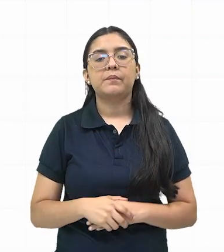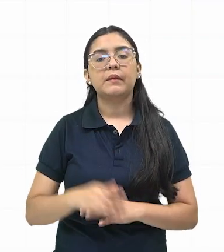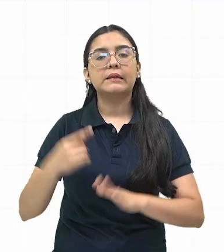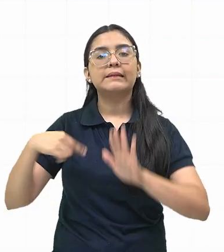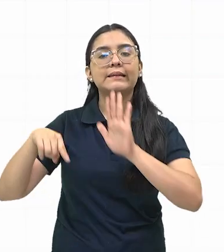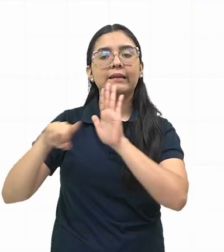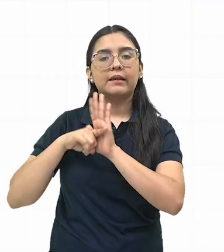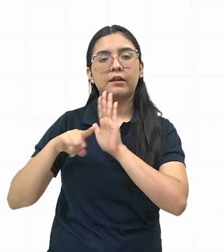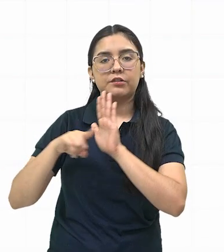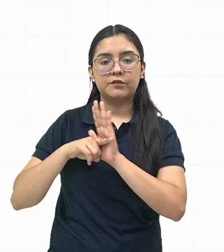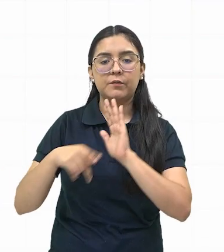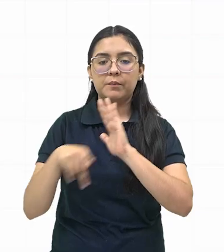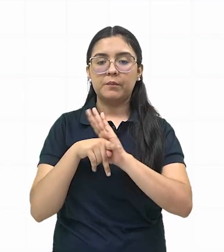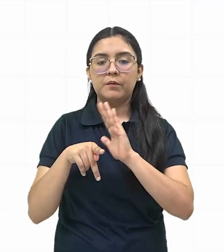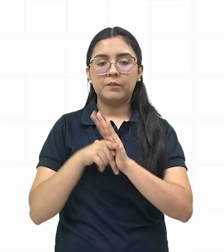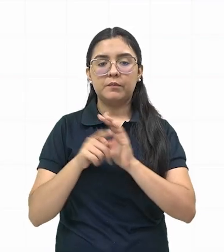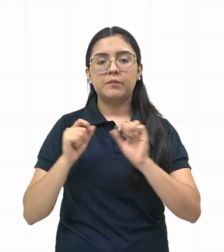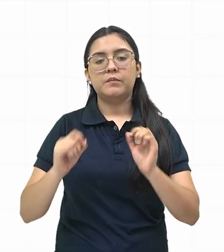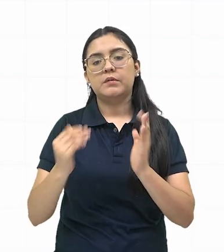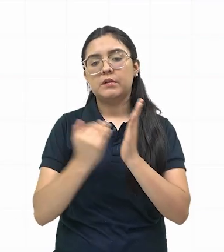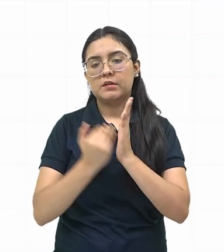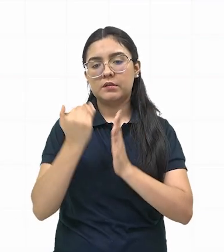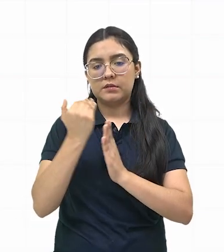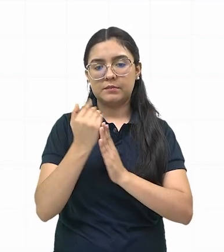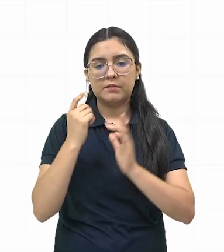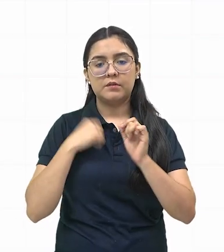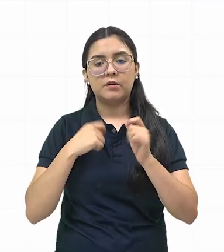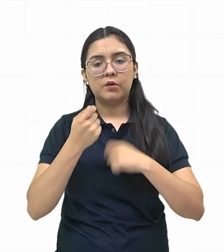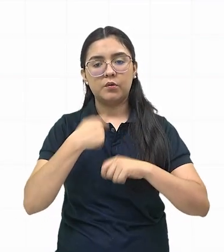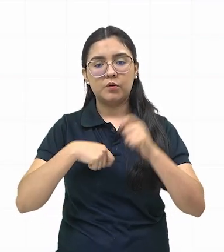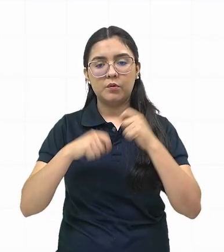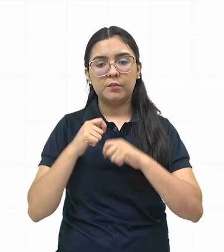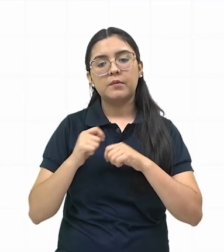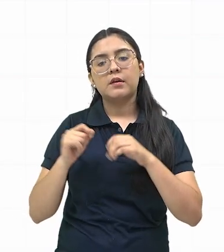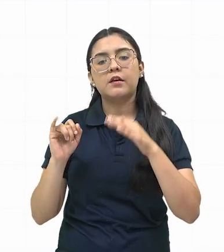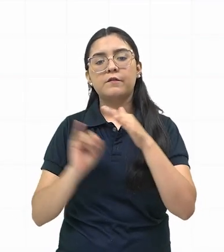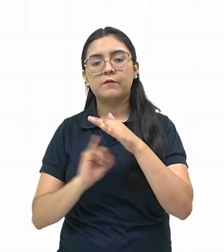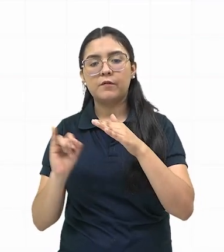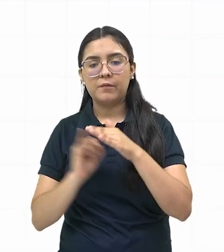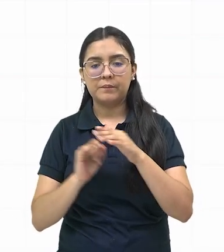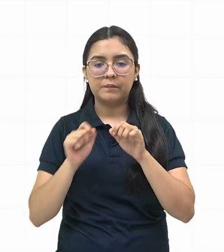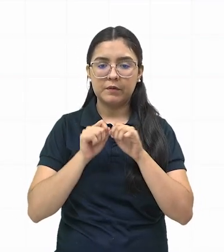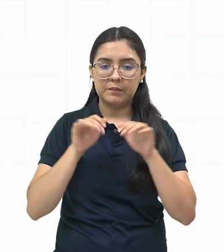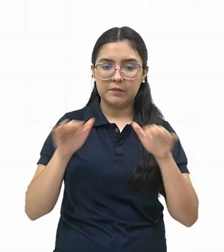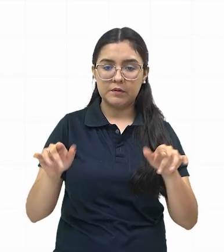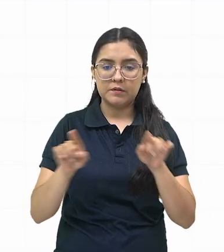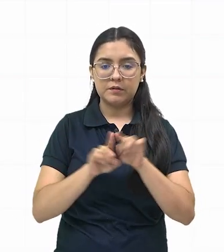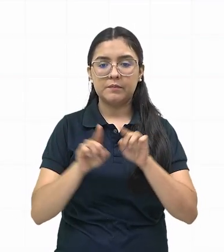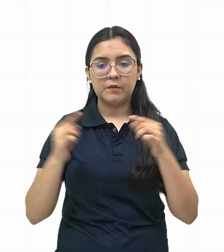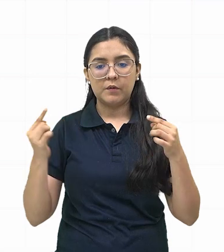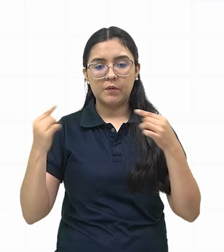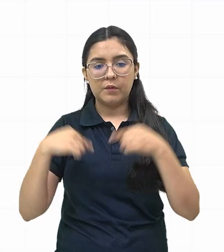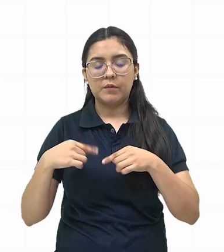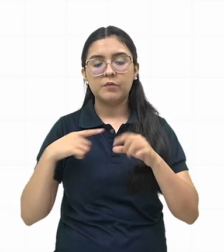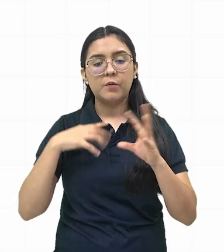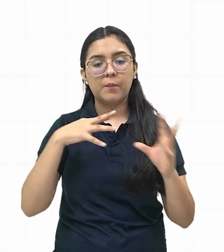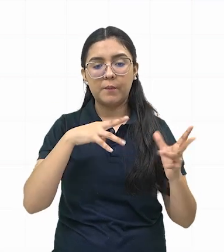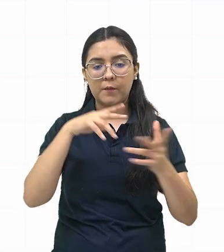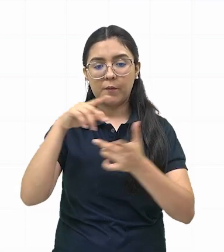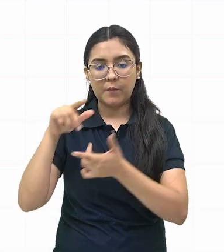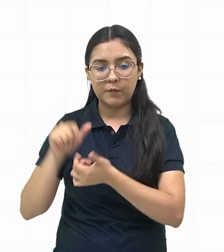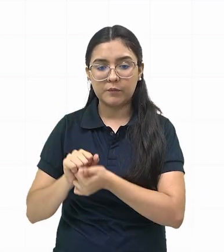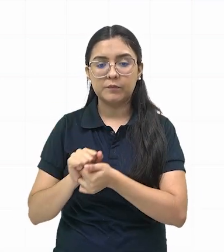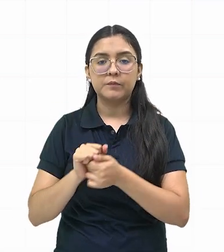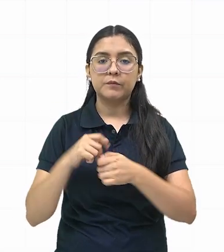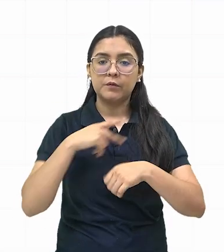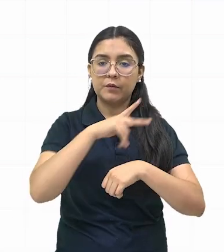da globalização, professor. Crescimento da economia informal é um ponto negativo. Ampliação da concorrência em nível mundial também, o que